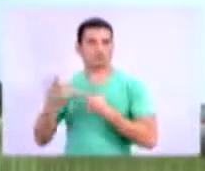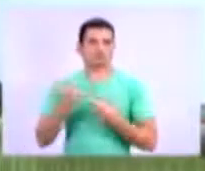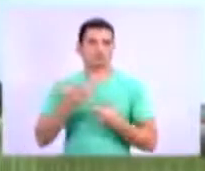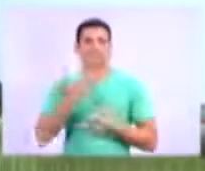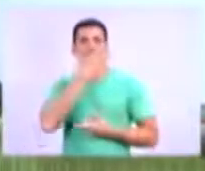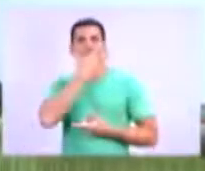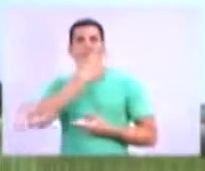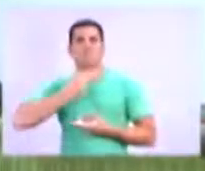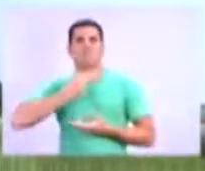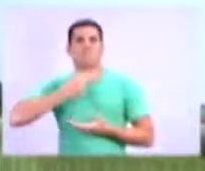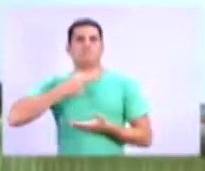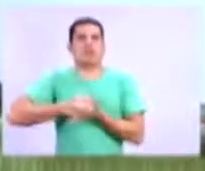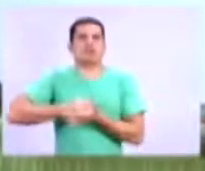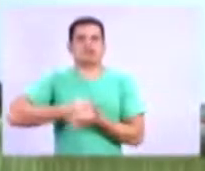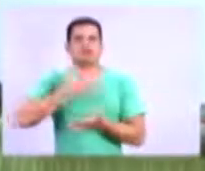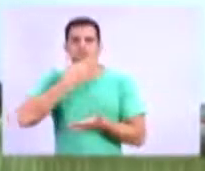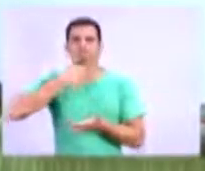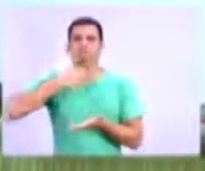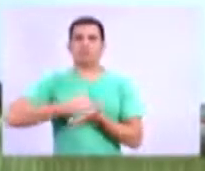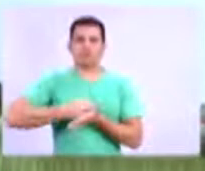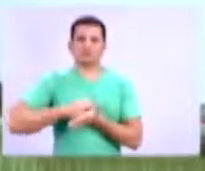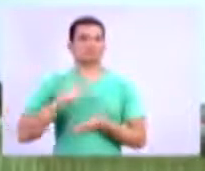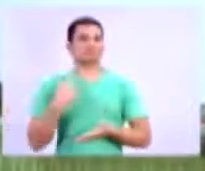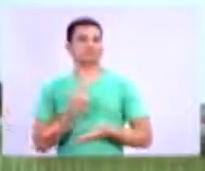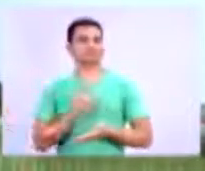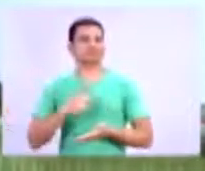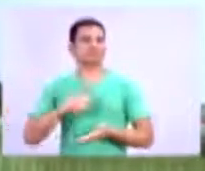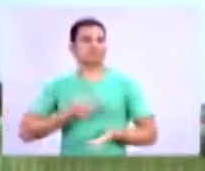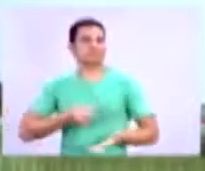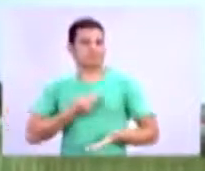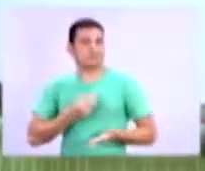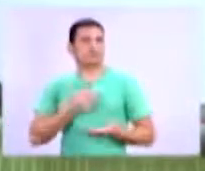Nós vivemos em uma sociedade machista, nós fomos